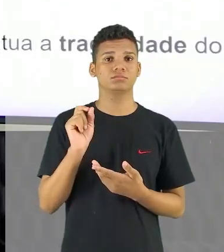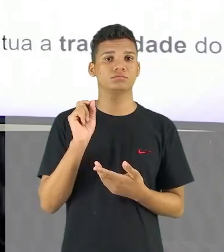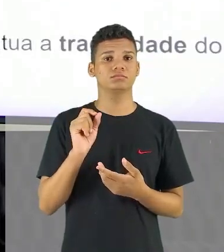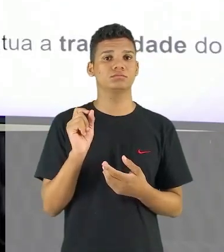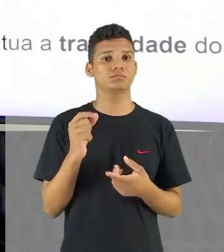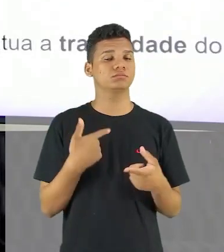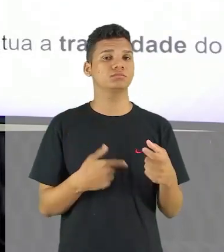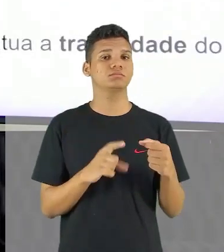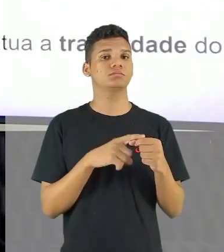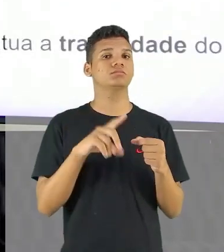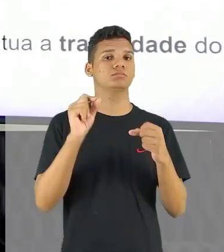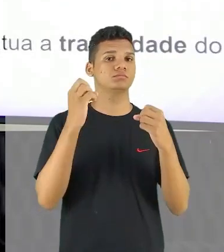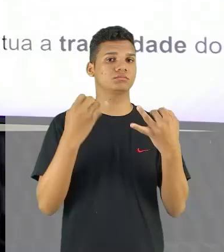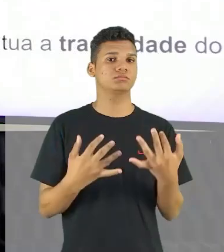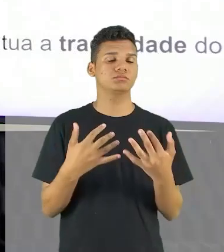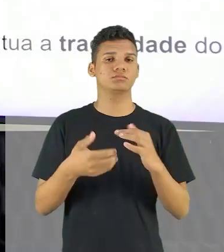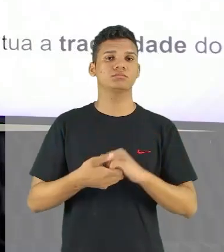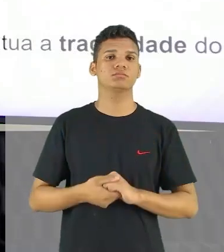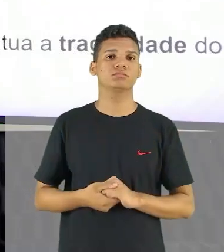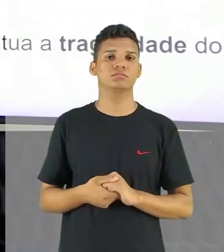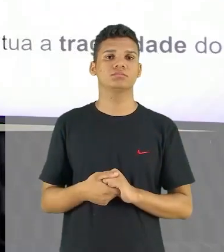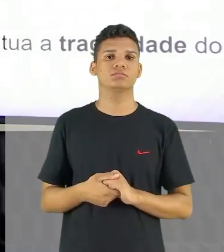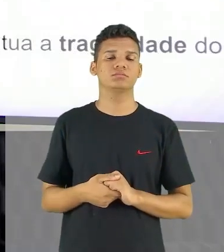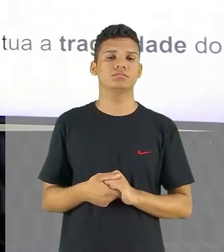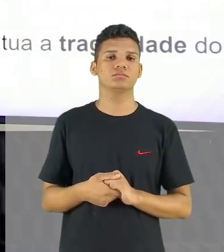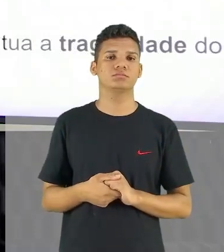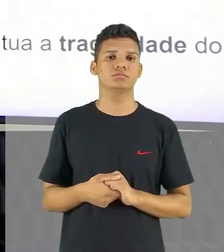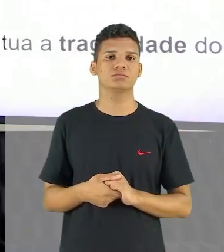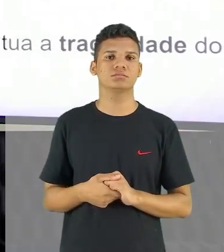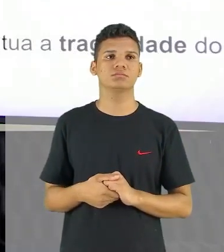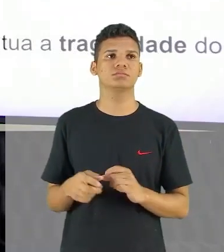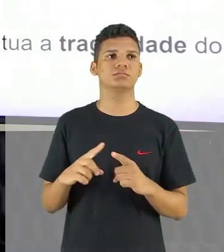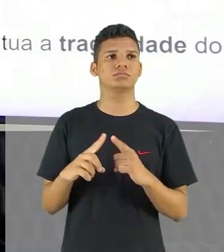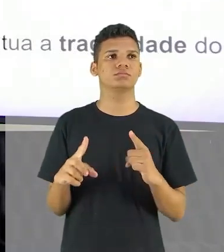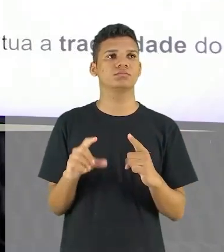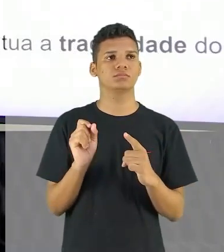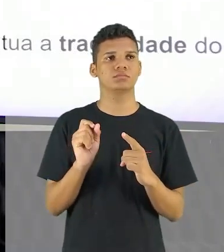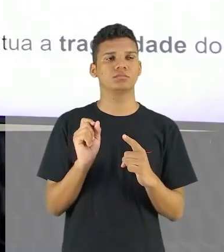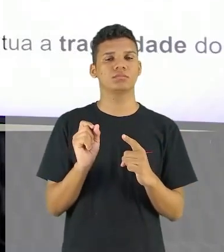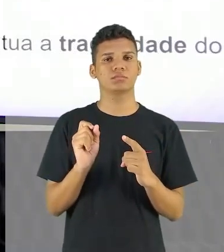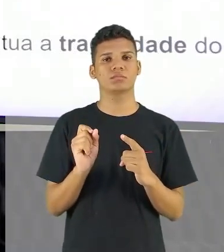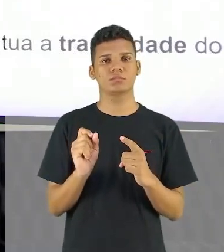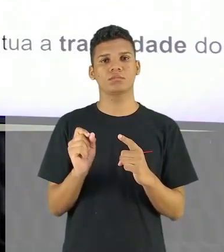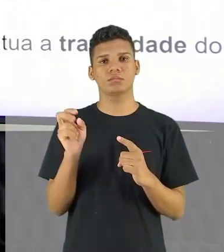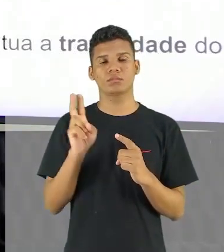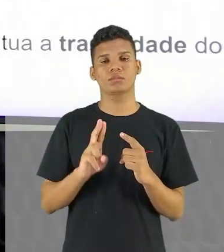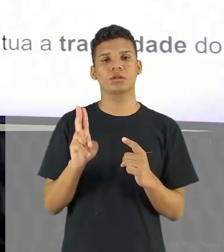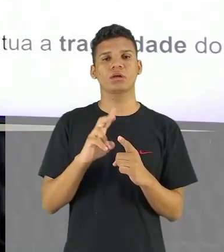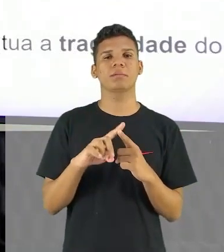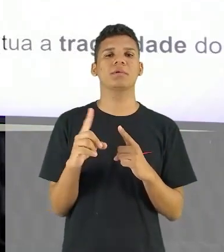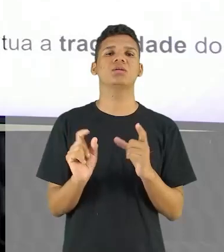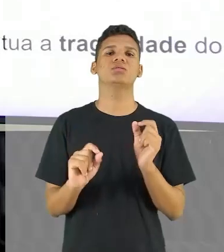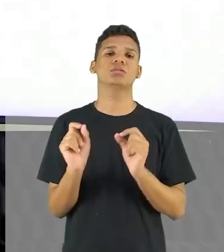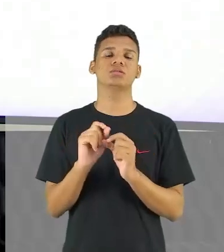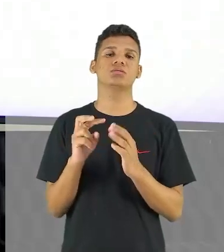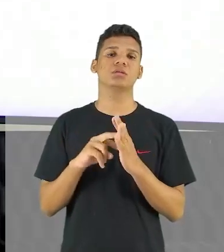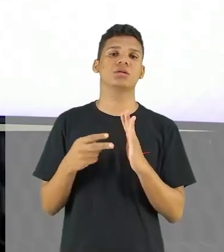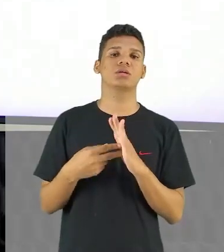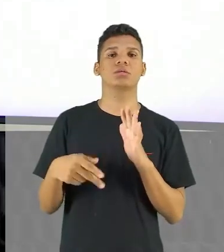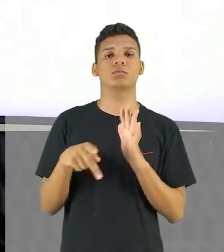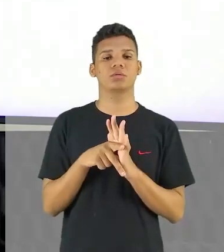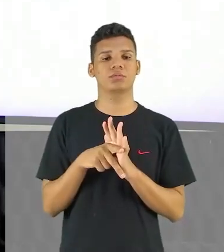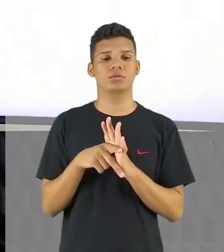questão, discurso literário se utiliza de um tom de convencimento, usando o